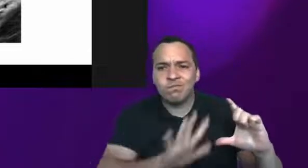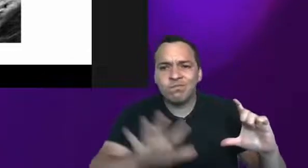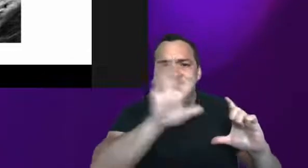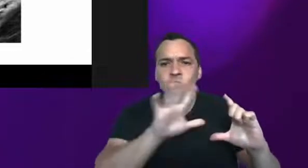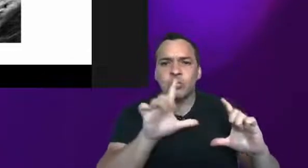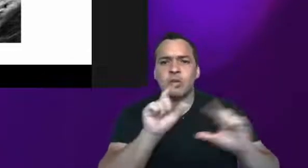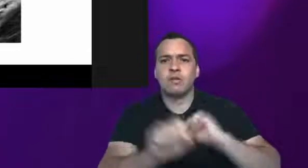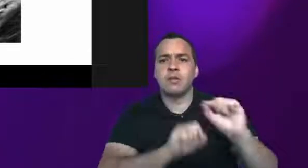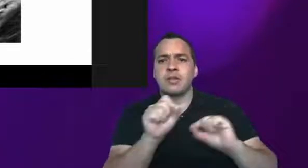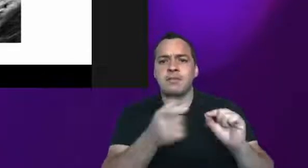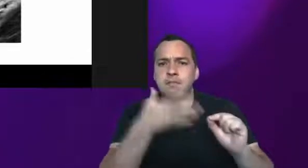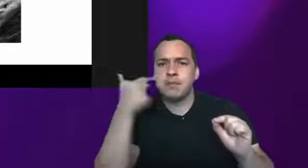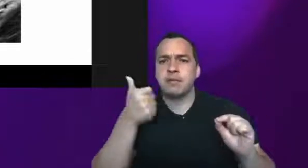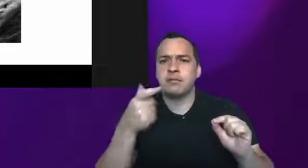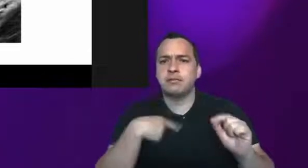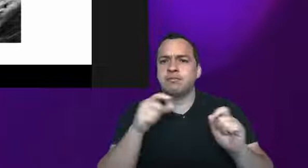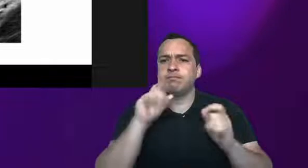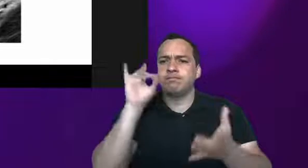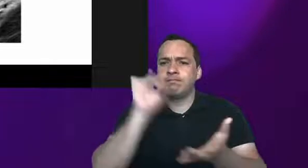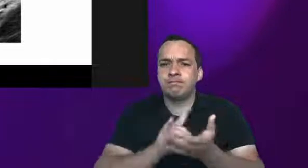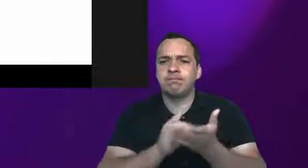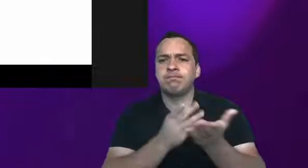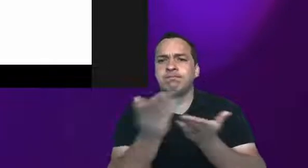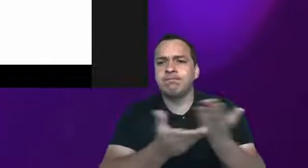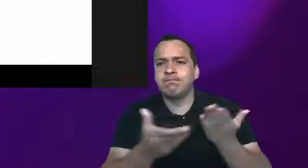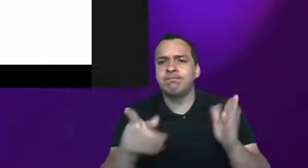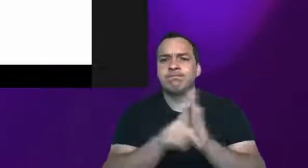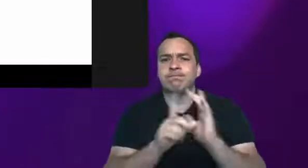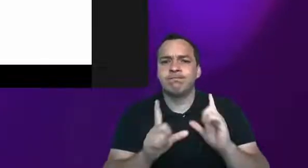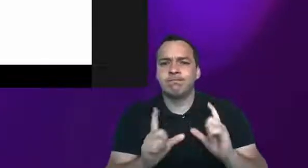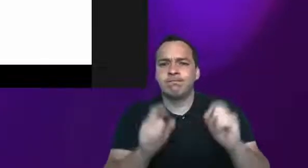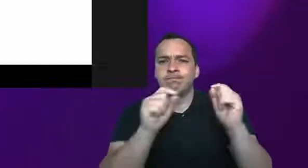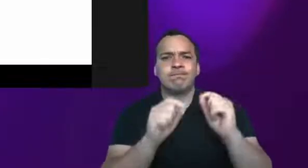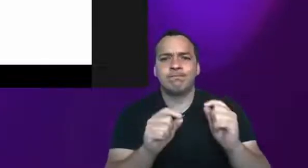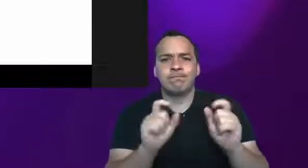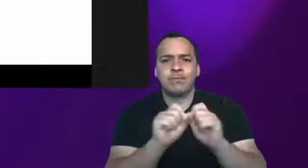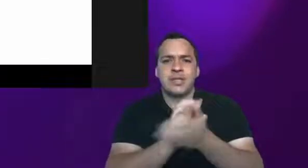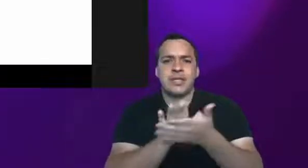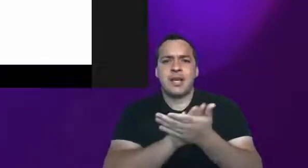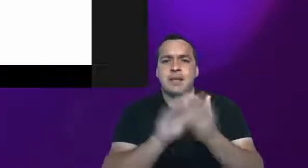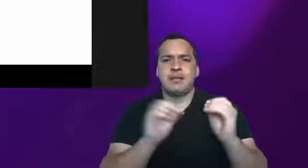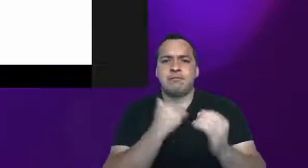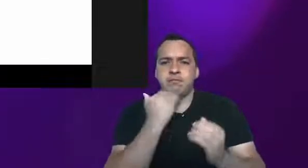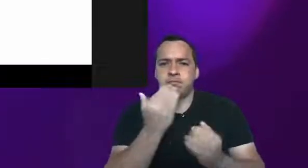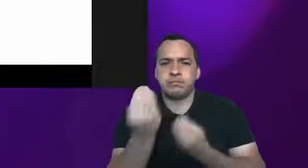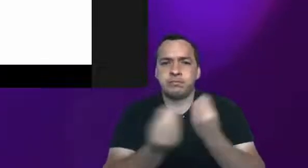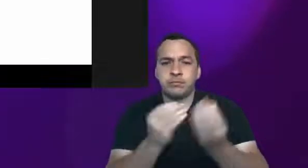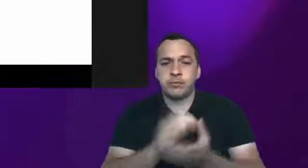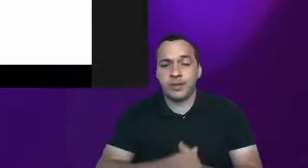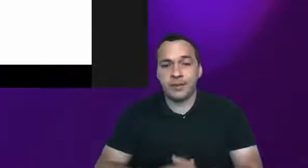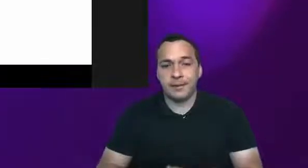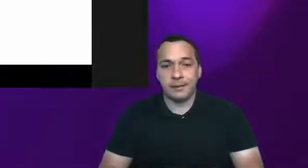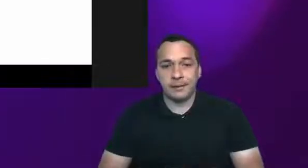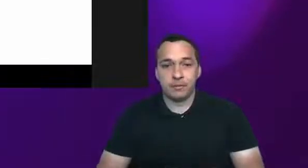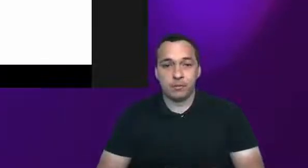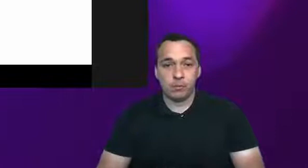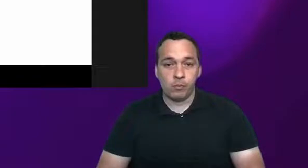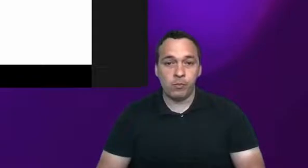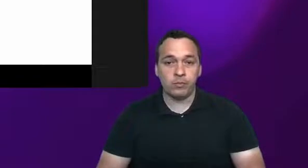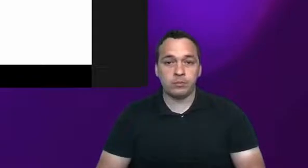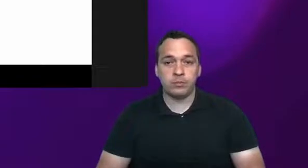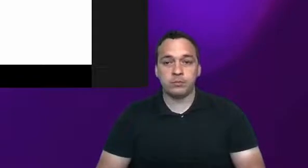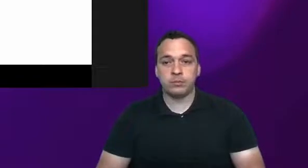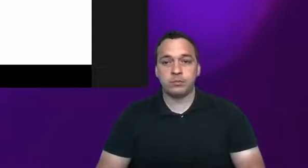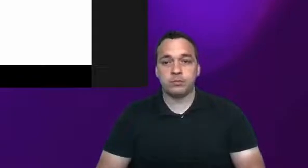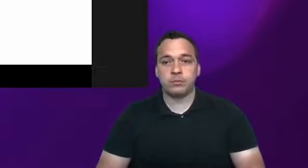fazer quimioterapia sistémica e não oferecer mais nada. Como em tudo, e aqui sobretudo na